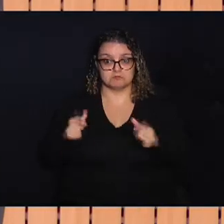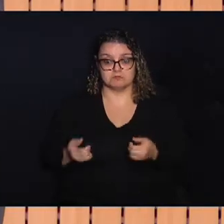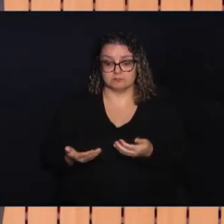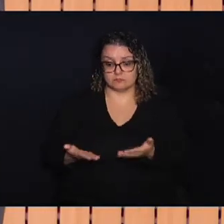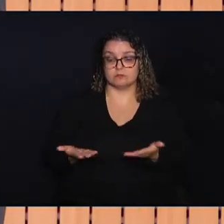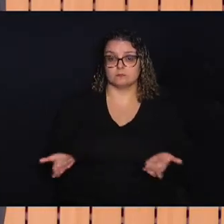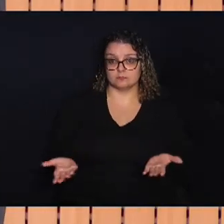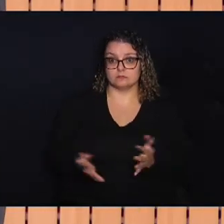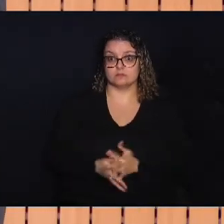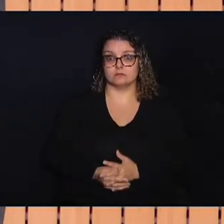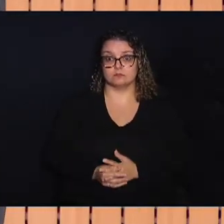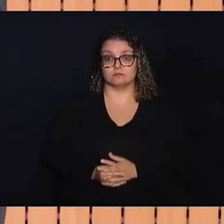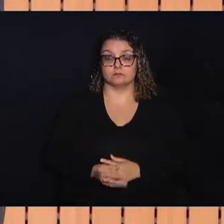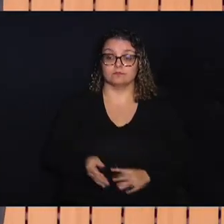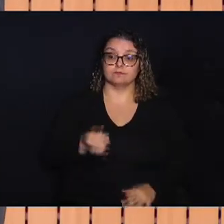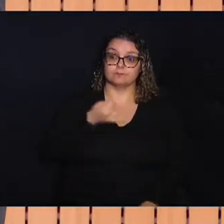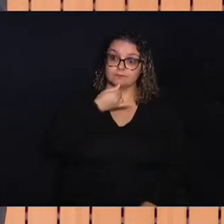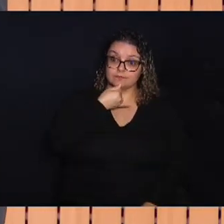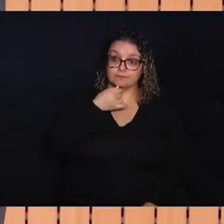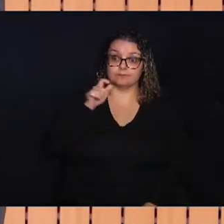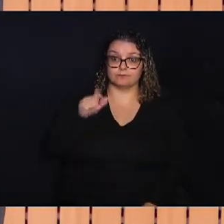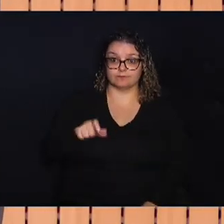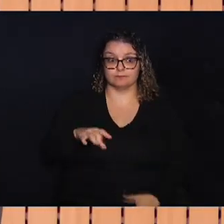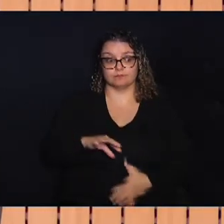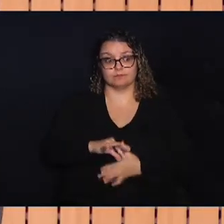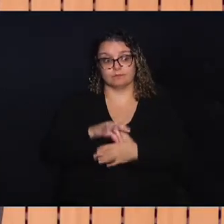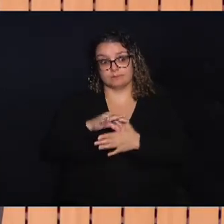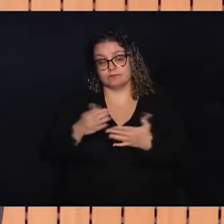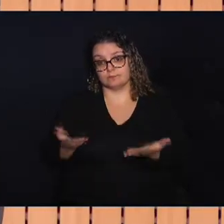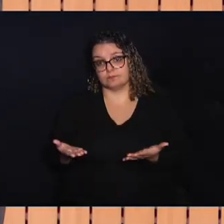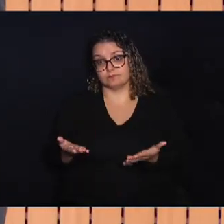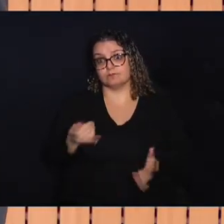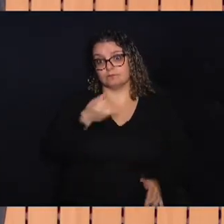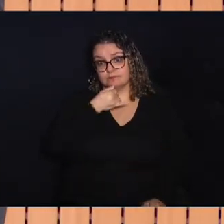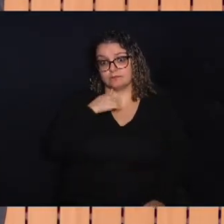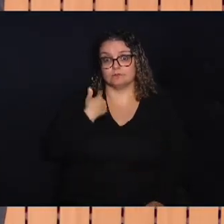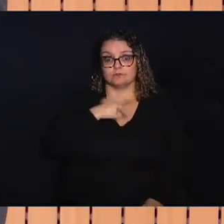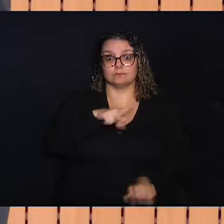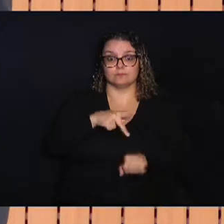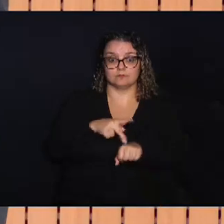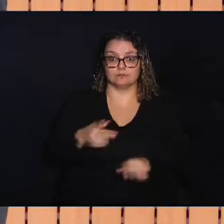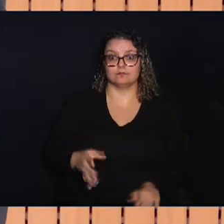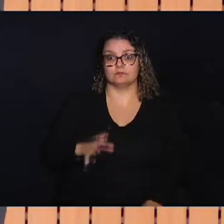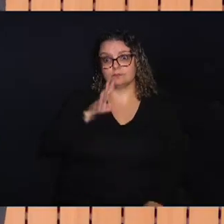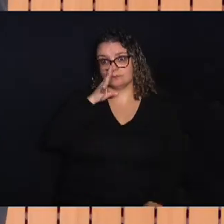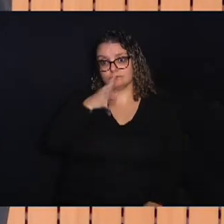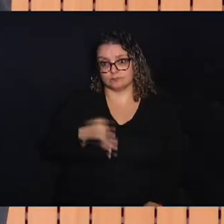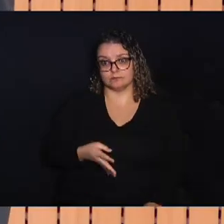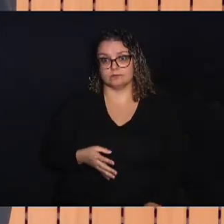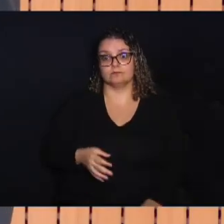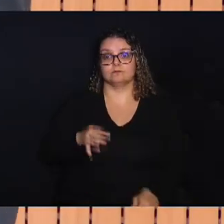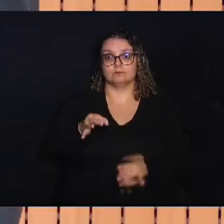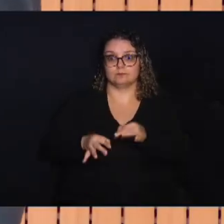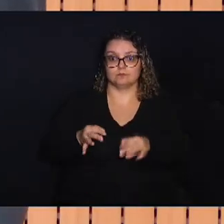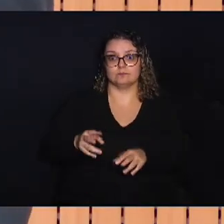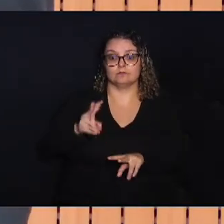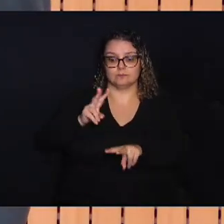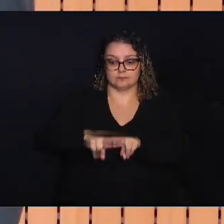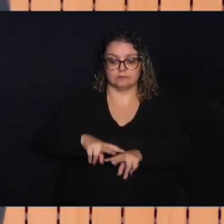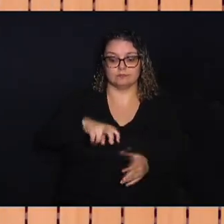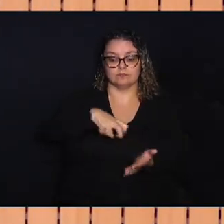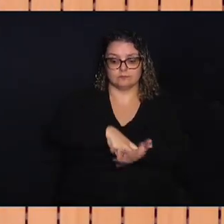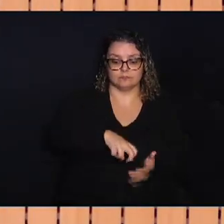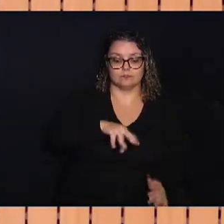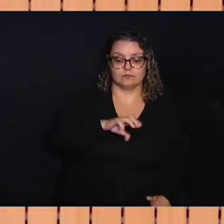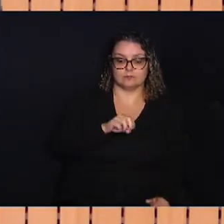isso. Infelizmente, a pessoa que está liderando, infelizmente, o nosso país, acusado, julgado, condenado,